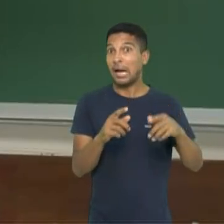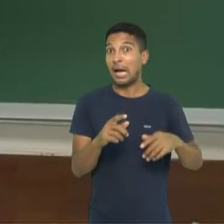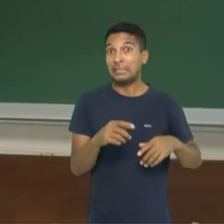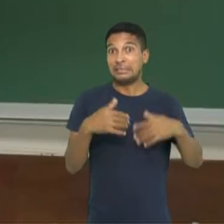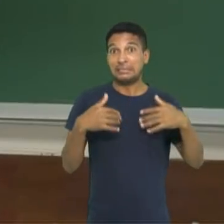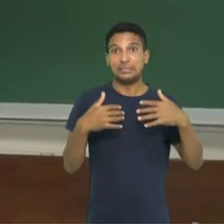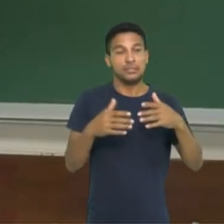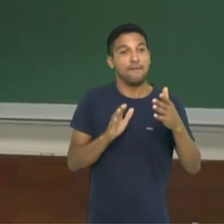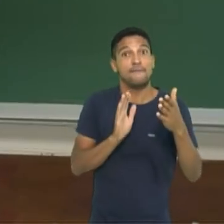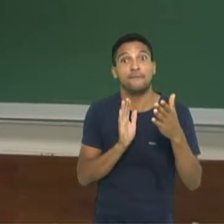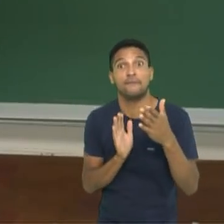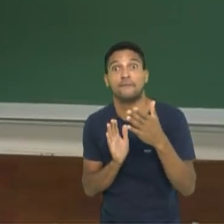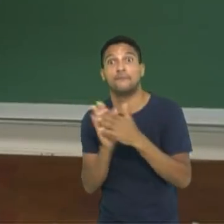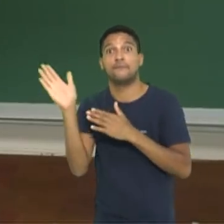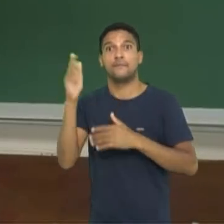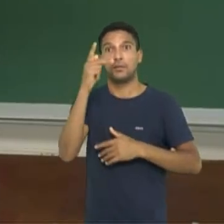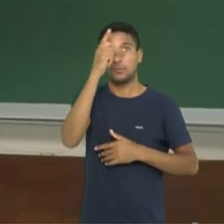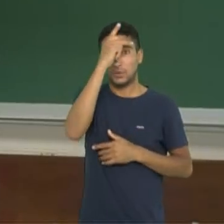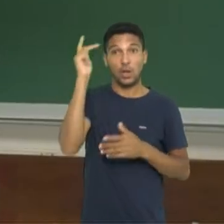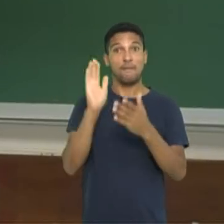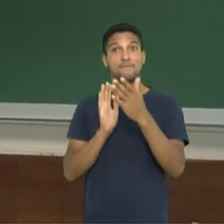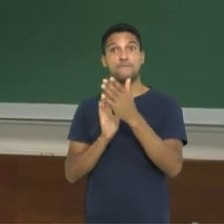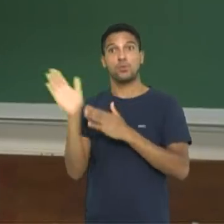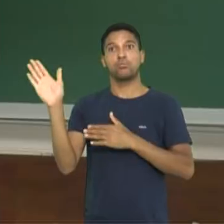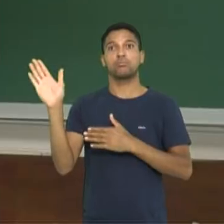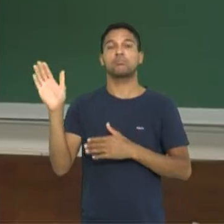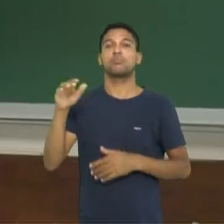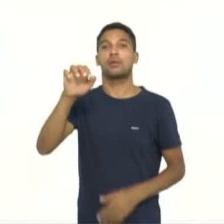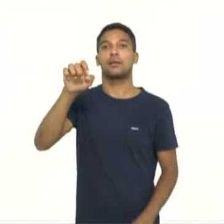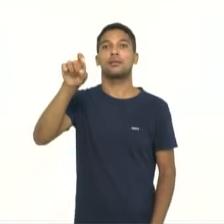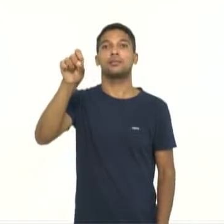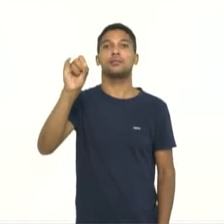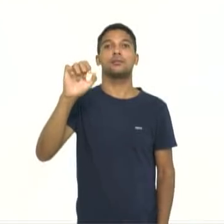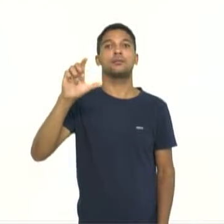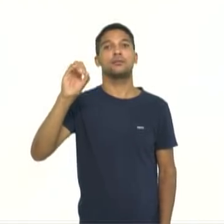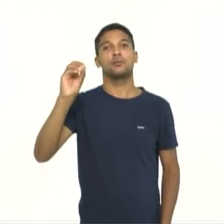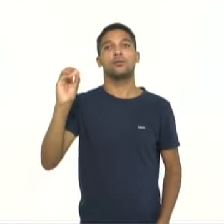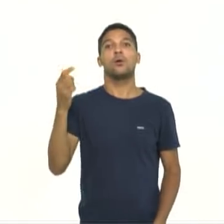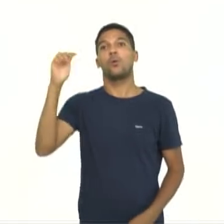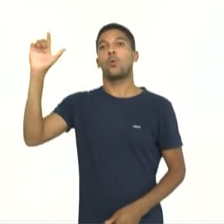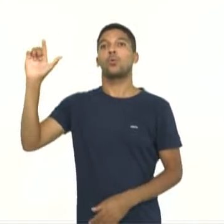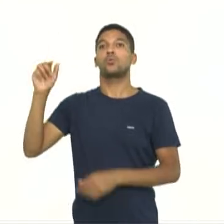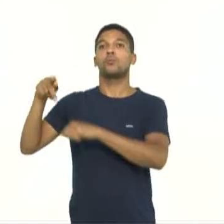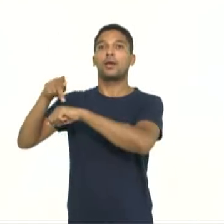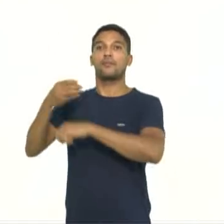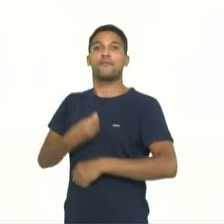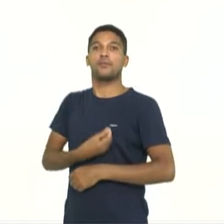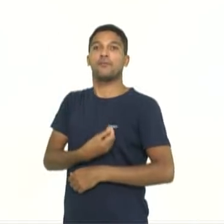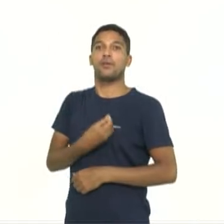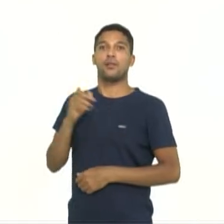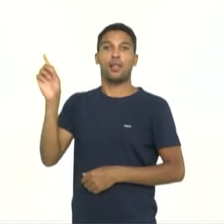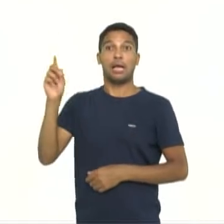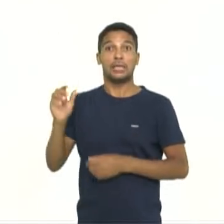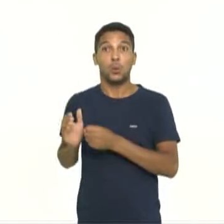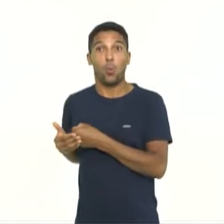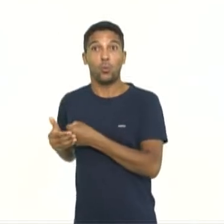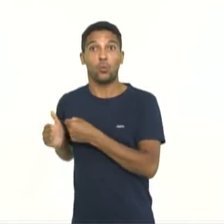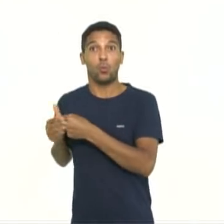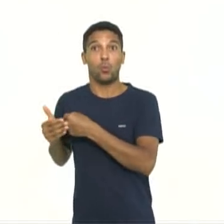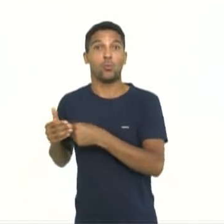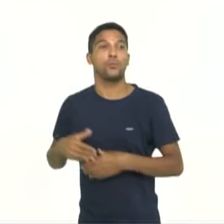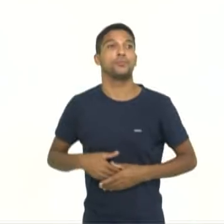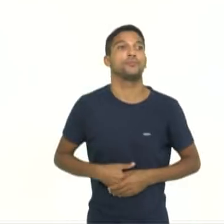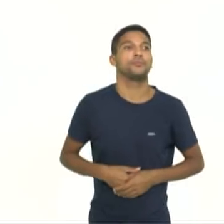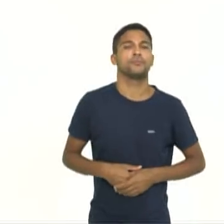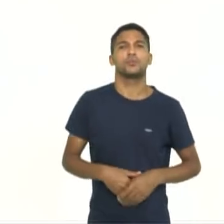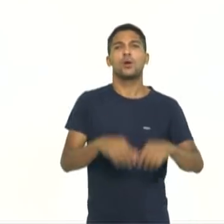Ok? Então, para o exercício 5, eu vou perguntar para vocês o seguinte. A intertextualidade no 1º quadrinho dessa tirinha, vocês acham que ela